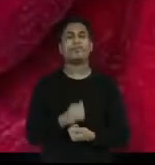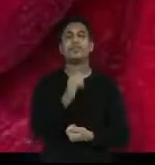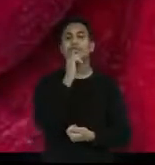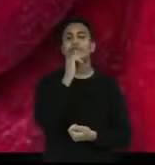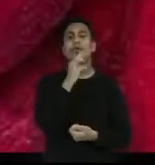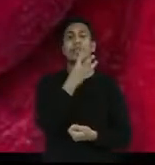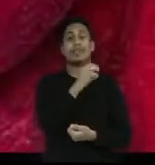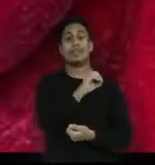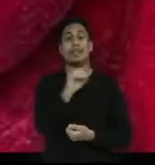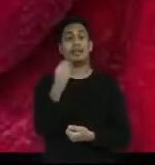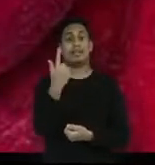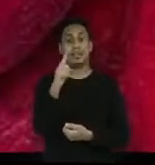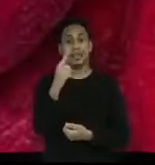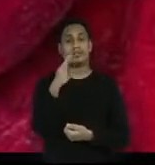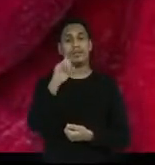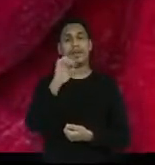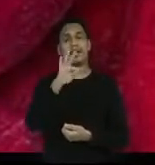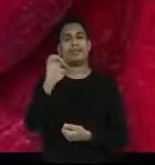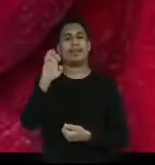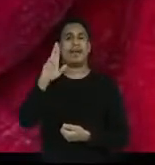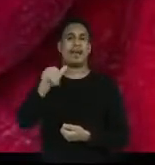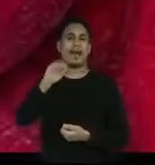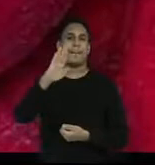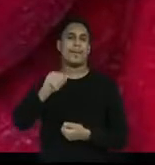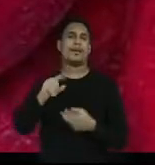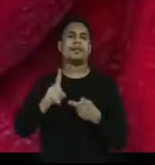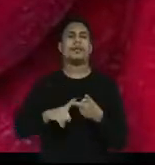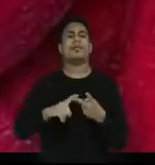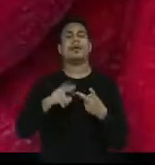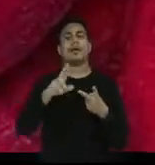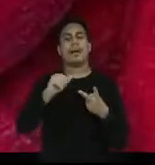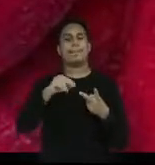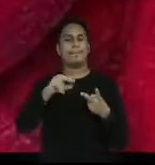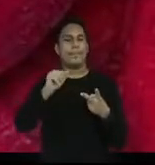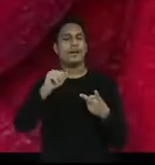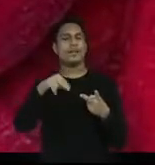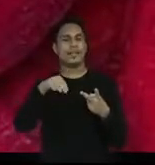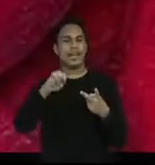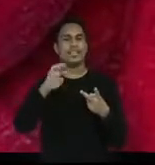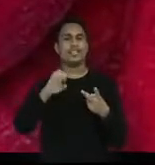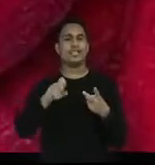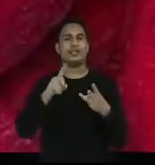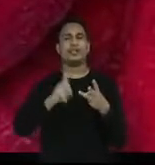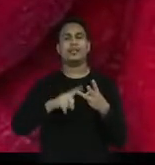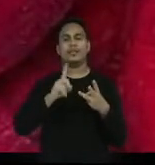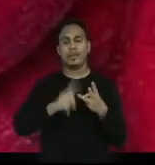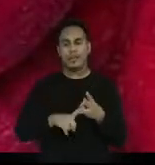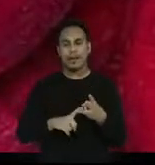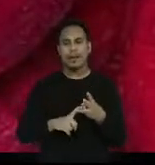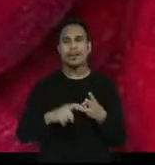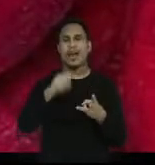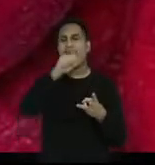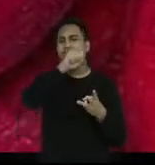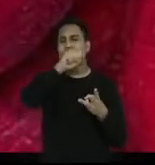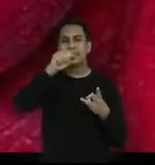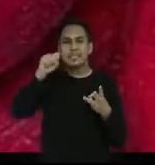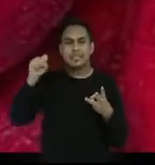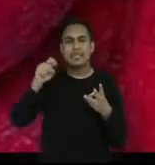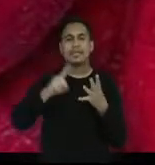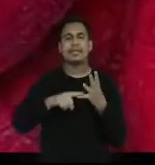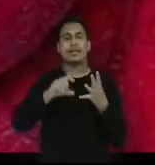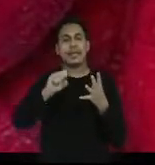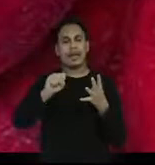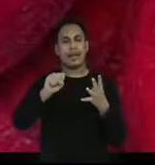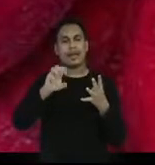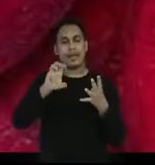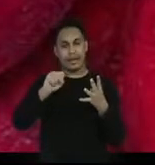gramas de rabanete, 200 a 400 de cenoura, gramas de cenoura, 180 de espinafre, 200 gramas de alface, 200 gramas de